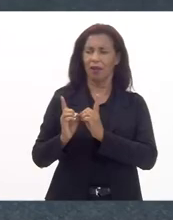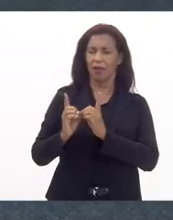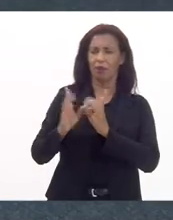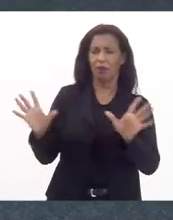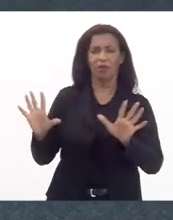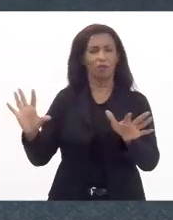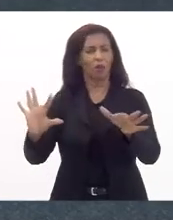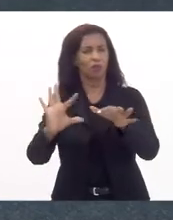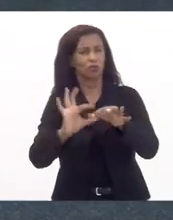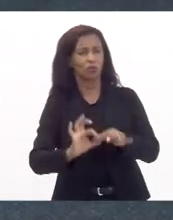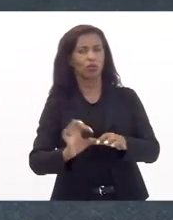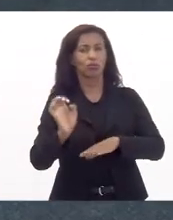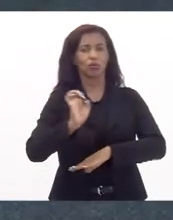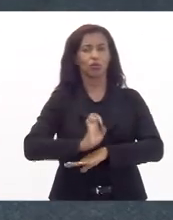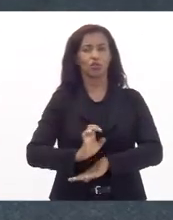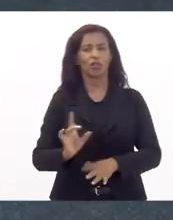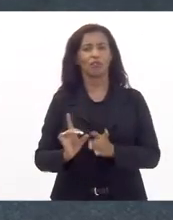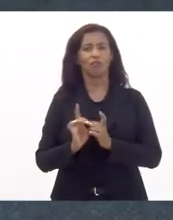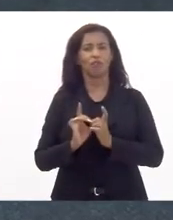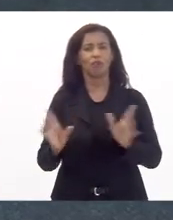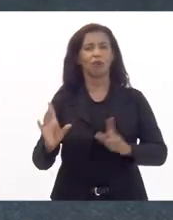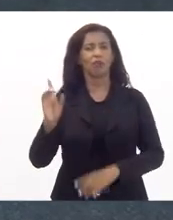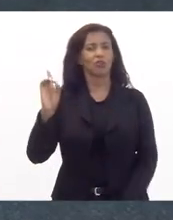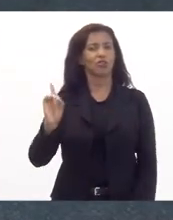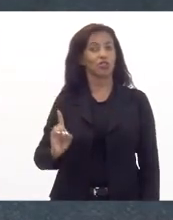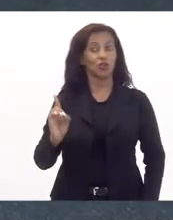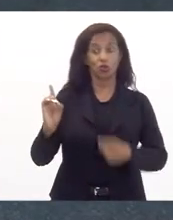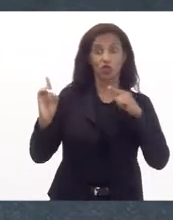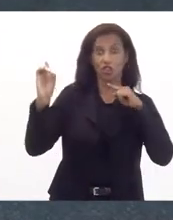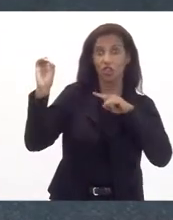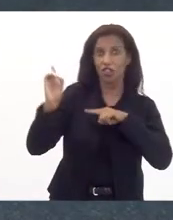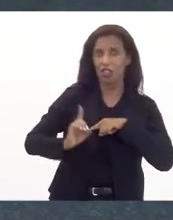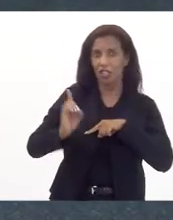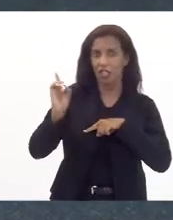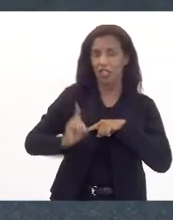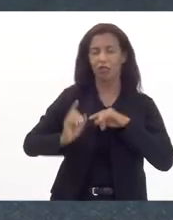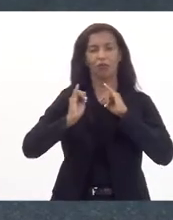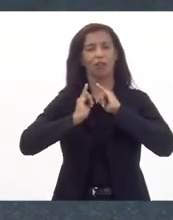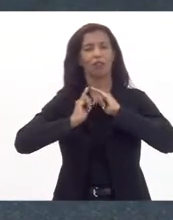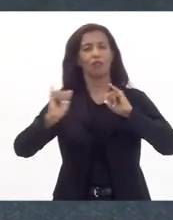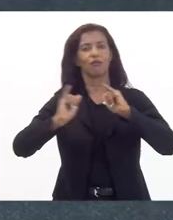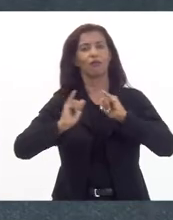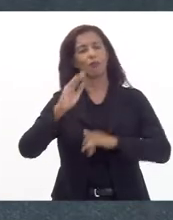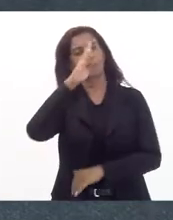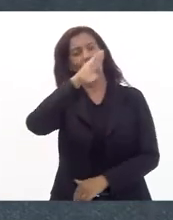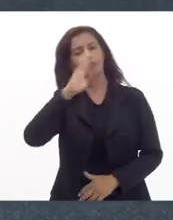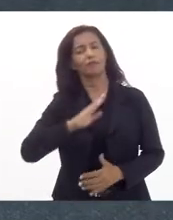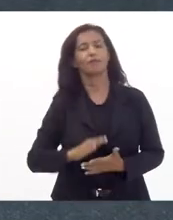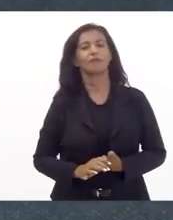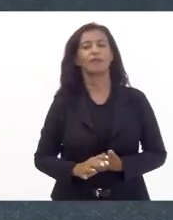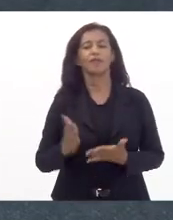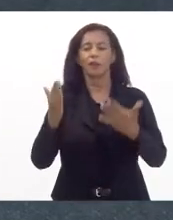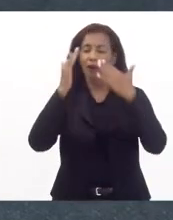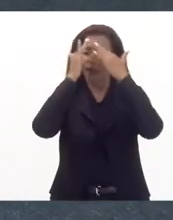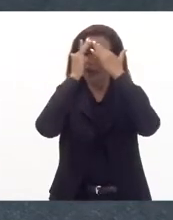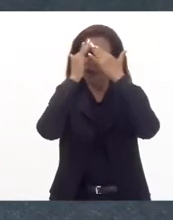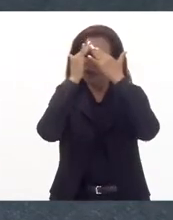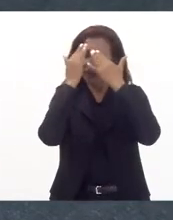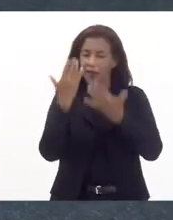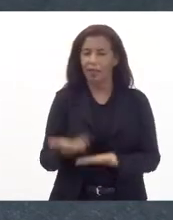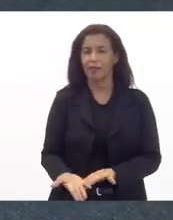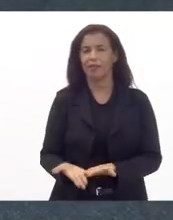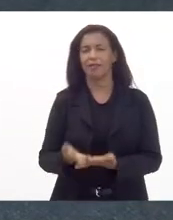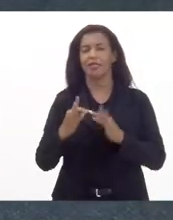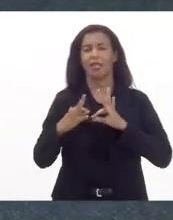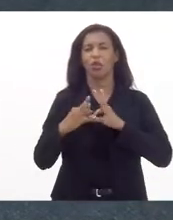consolidação do Estado democrático de direito do direito à informação no Brasil então agradecer imensamente